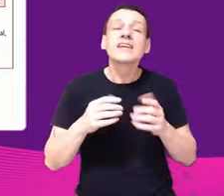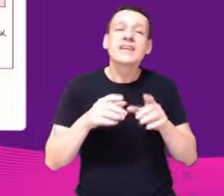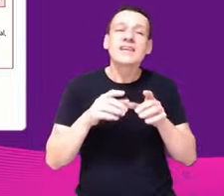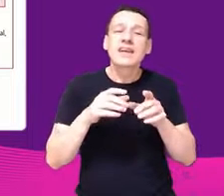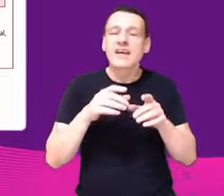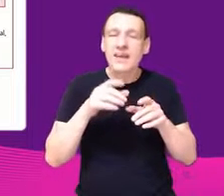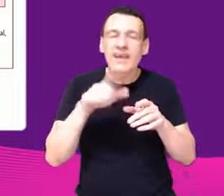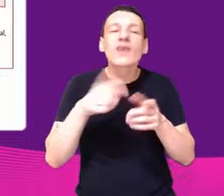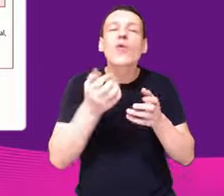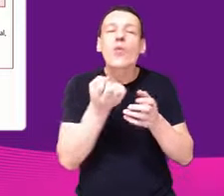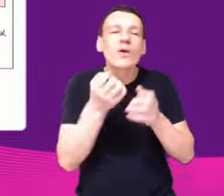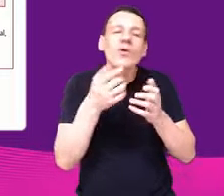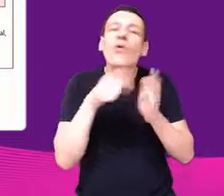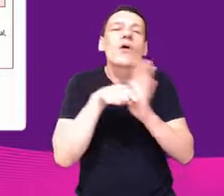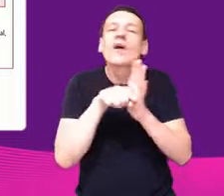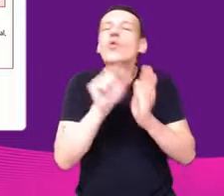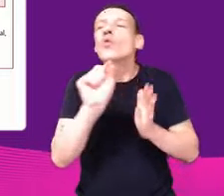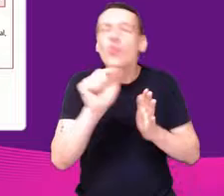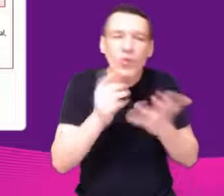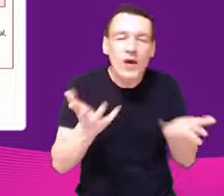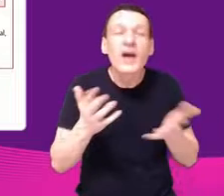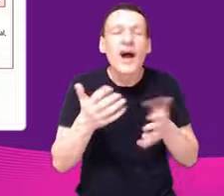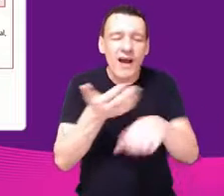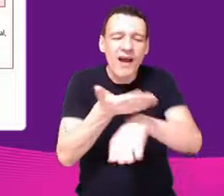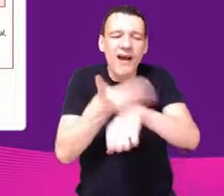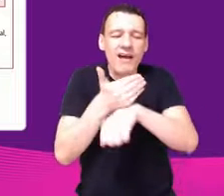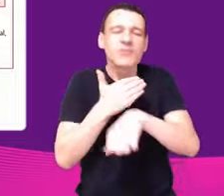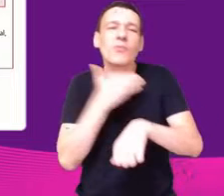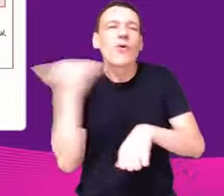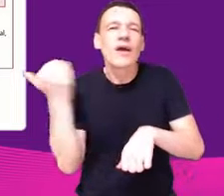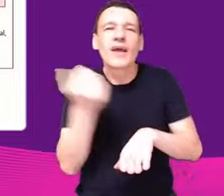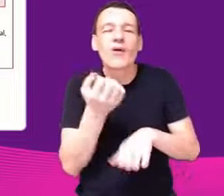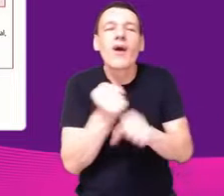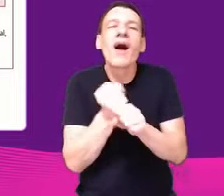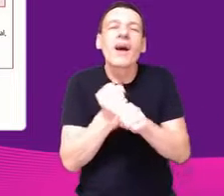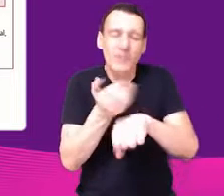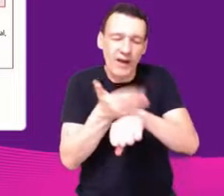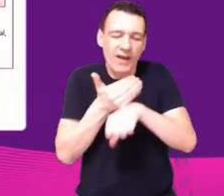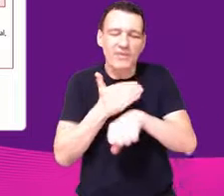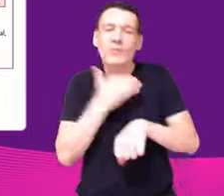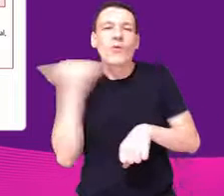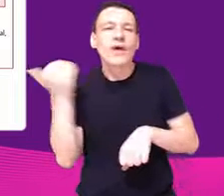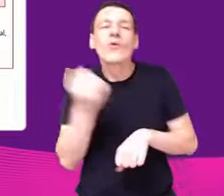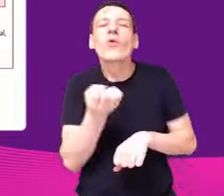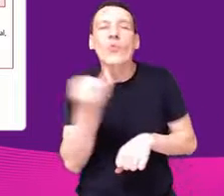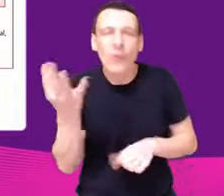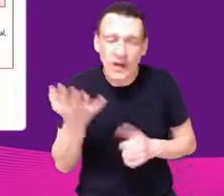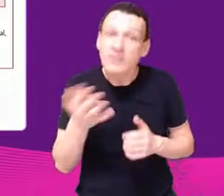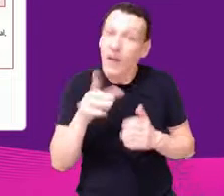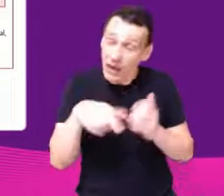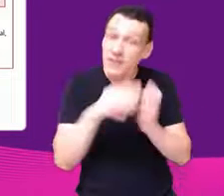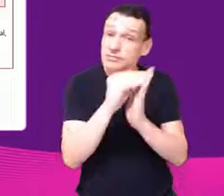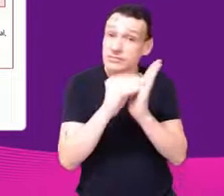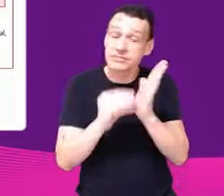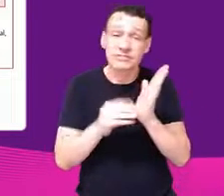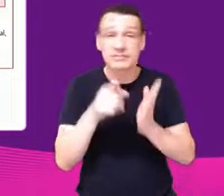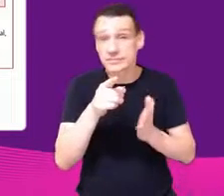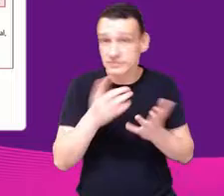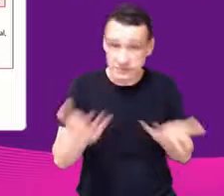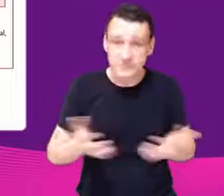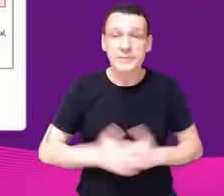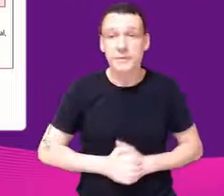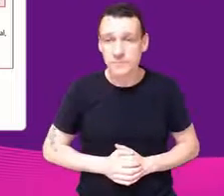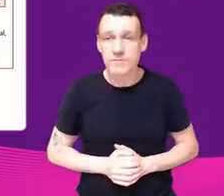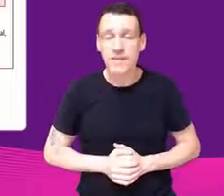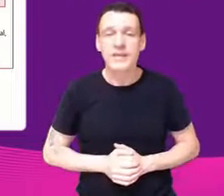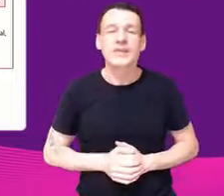vida perdido, que é um índice interessante que mostra o impacto não só da doença, por exemplo, como nós vimos antes do ponto de vista de